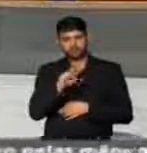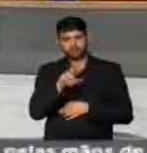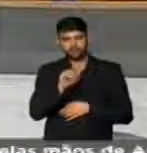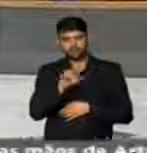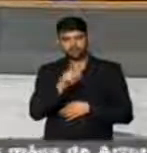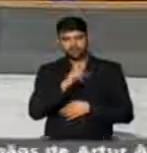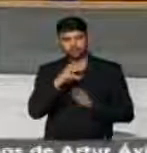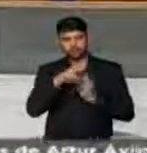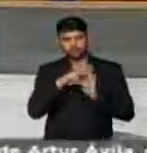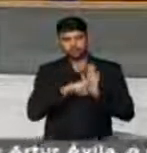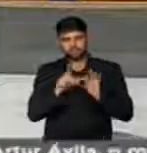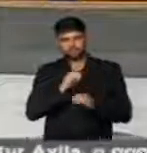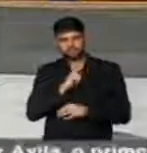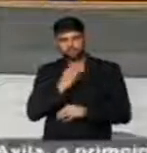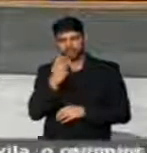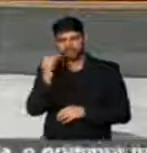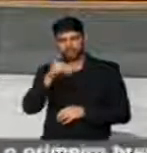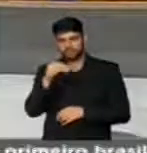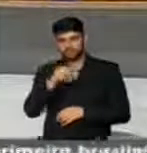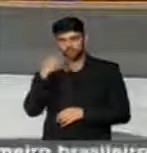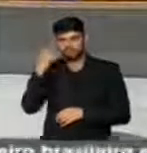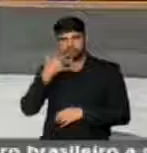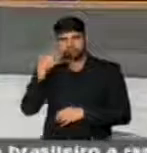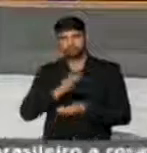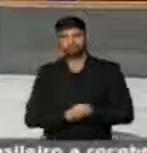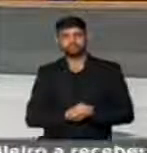tem regimentalmente 3 minutos na tribuna.